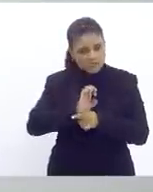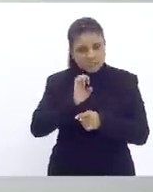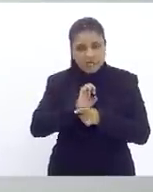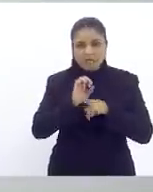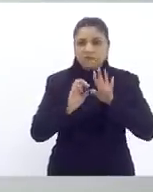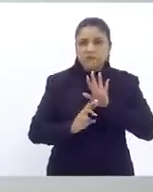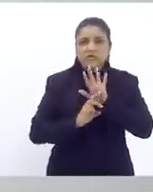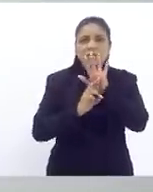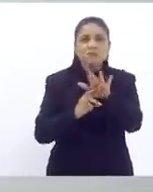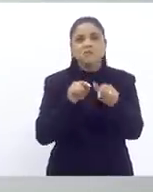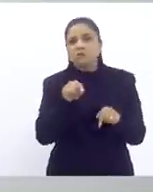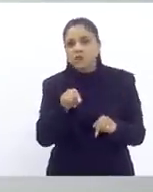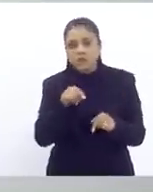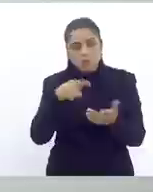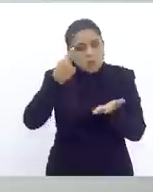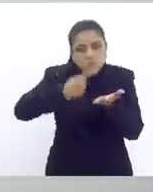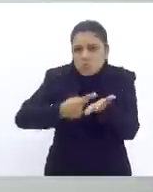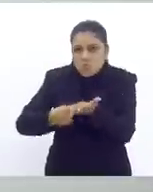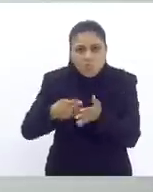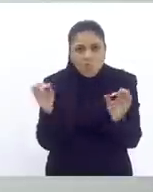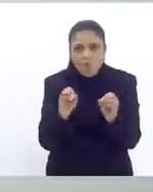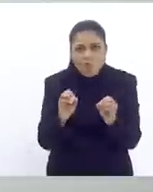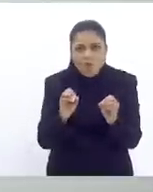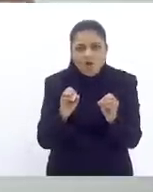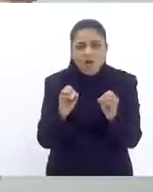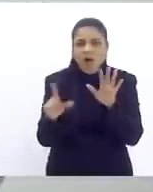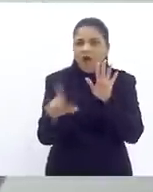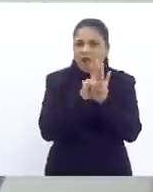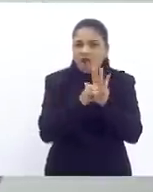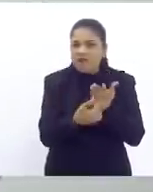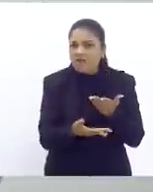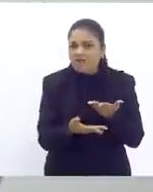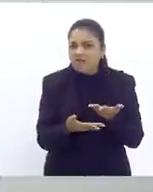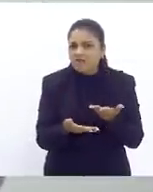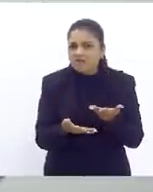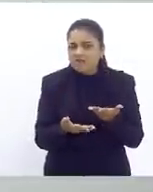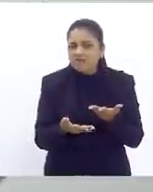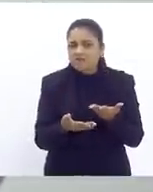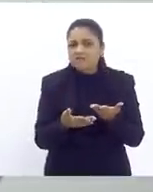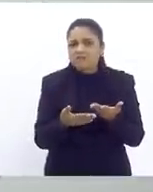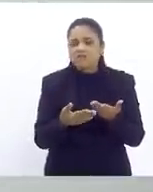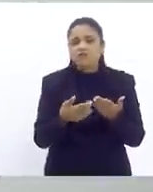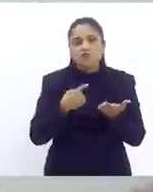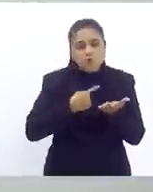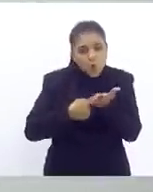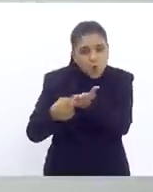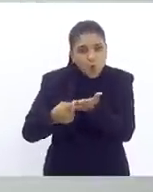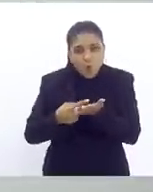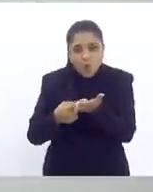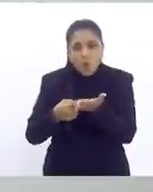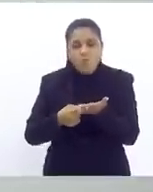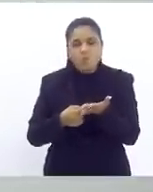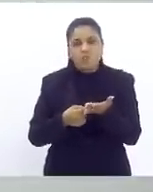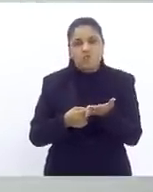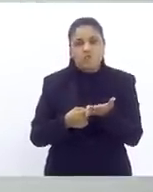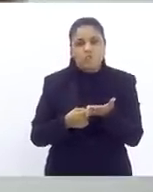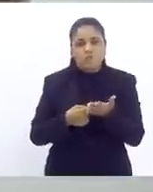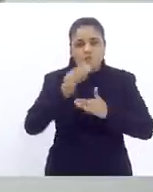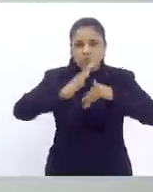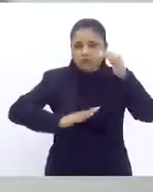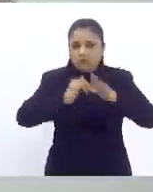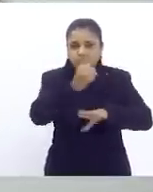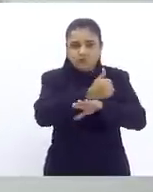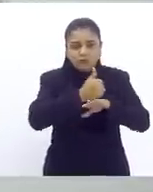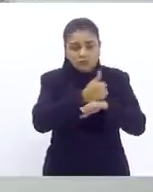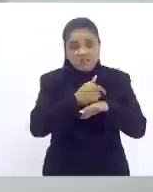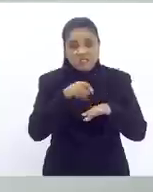o não cumprimento dessa legislação né na sua integralidade a gente combinou com as pessoas olha se